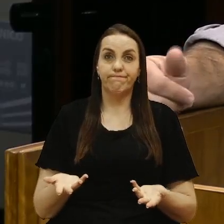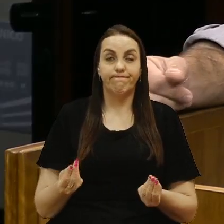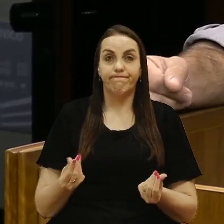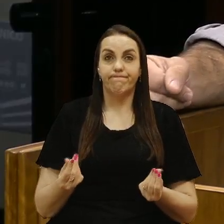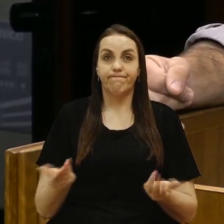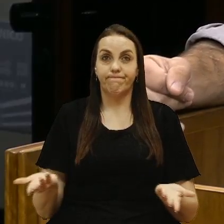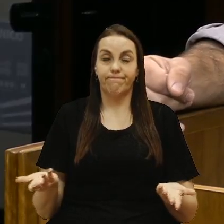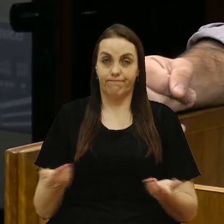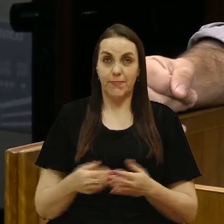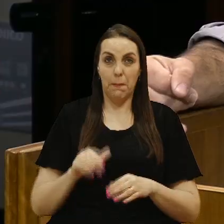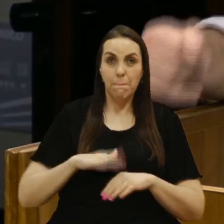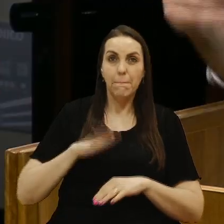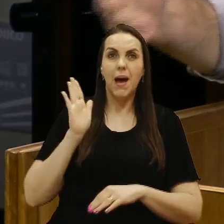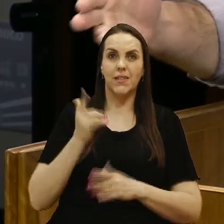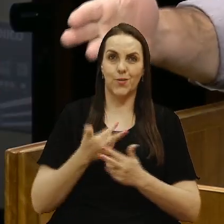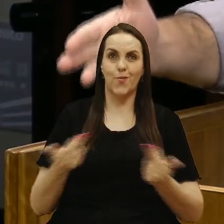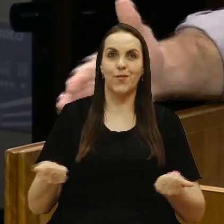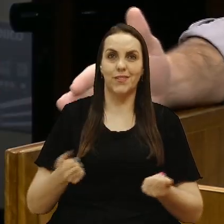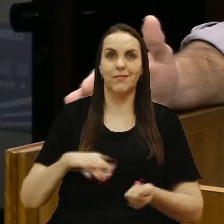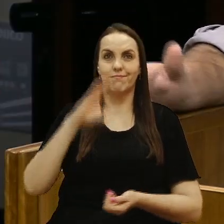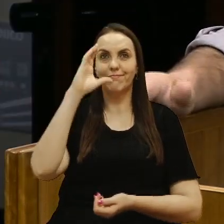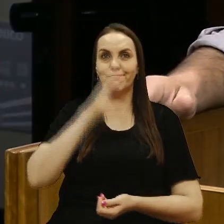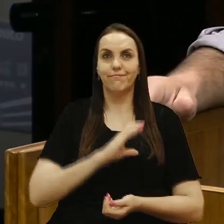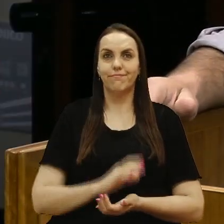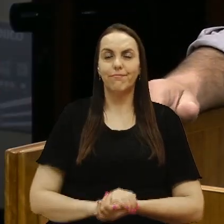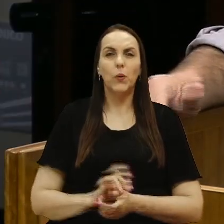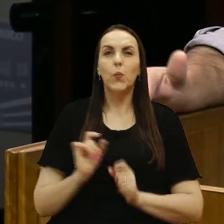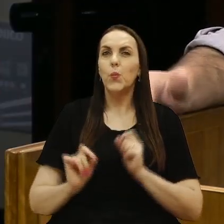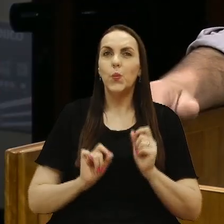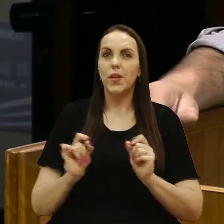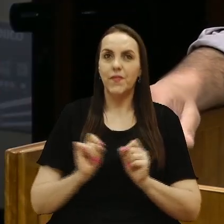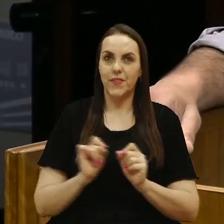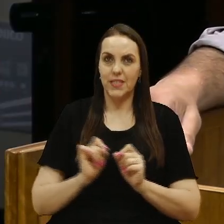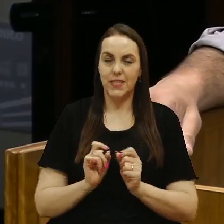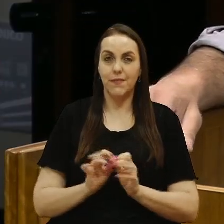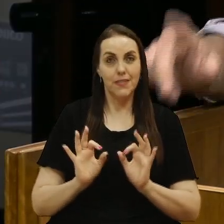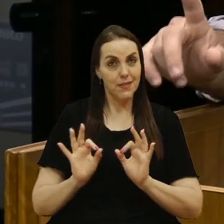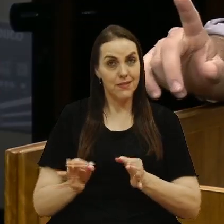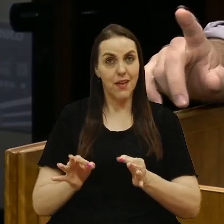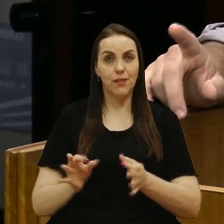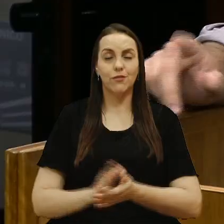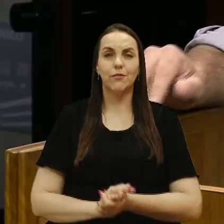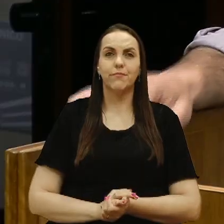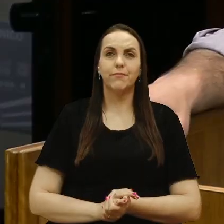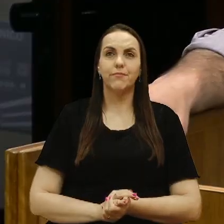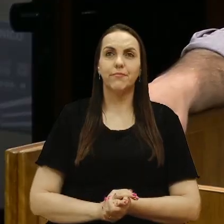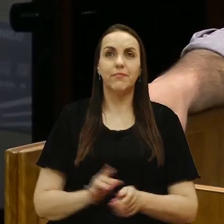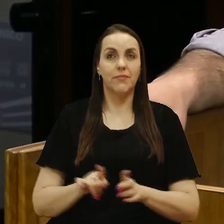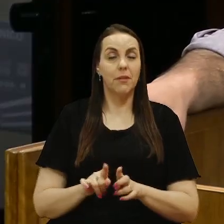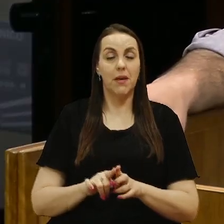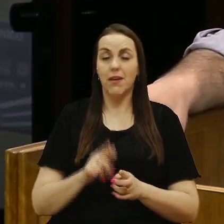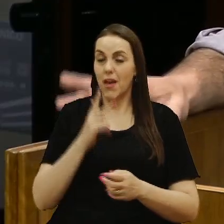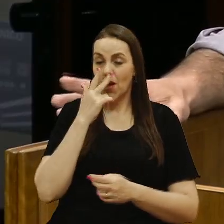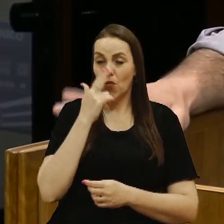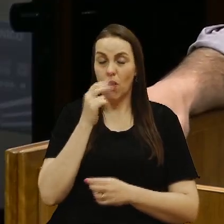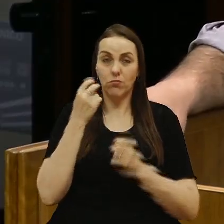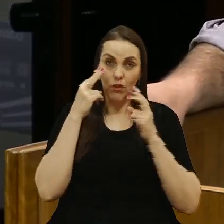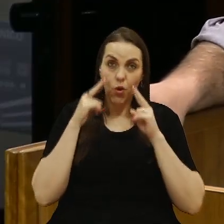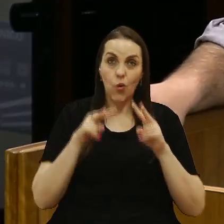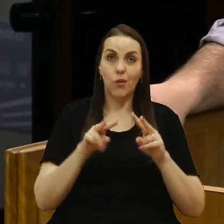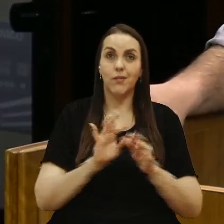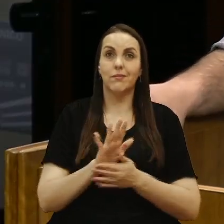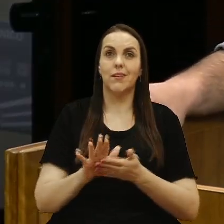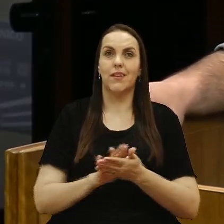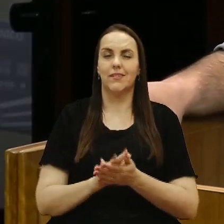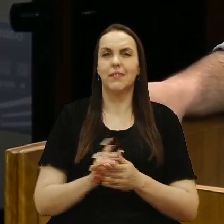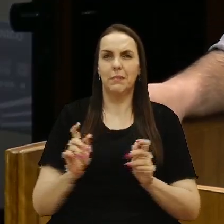como cidadão. E o que a gente tem que fazer como cidadão? É fazer o certo, mesmo quando não está sendo olhado. É isso que a gente tem que